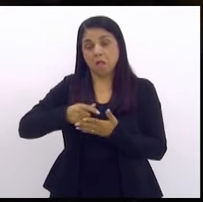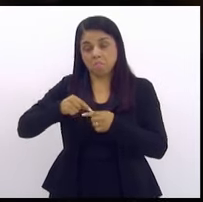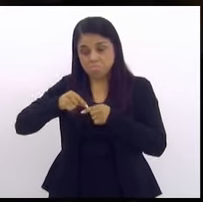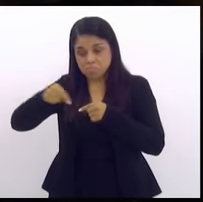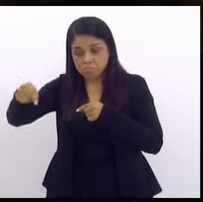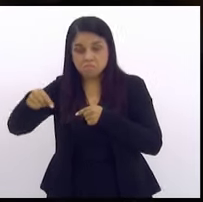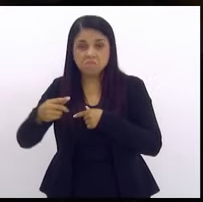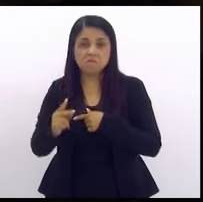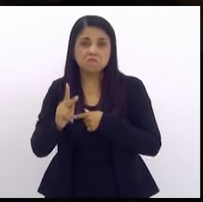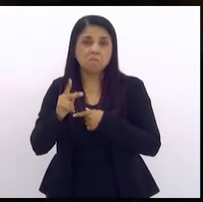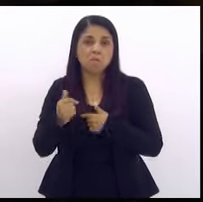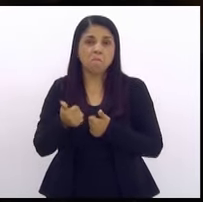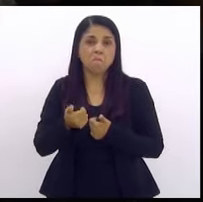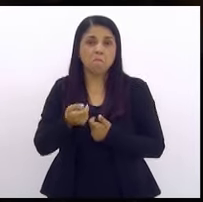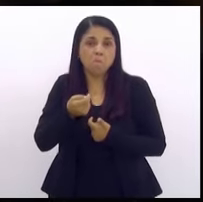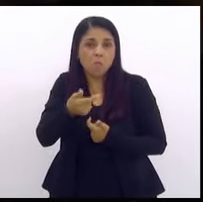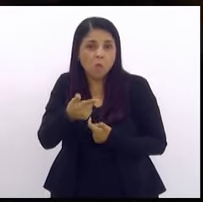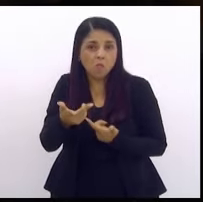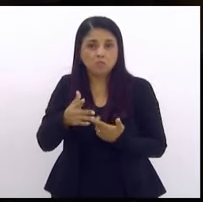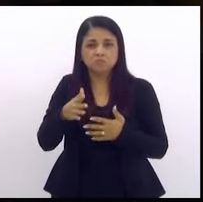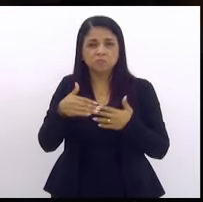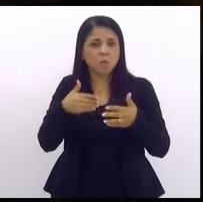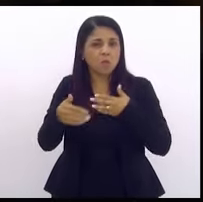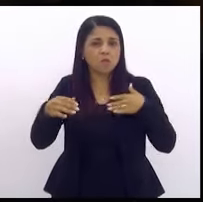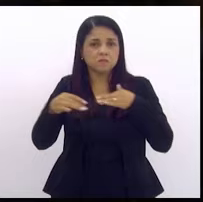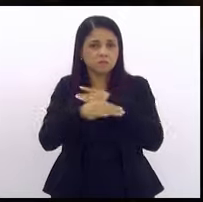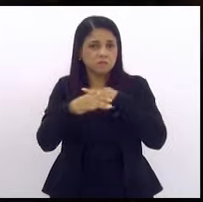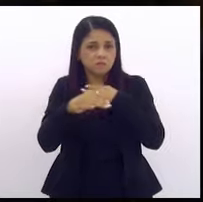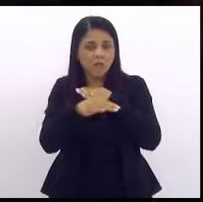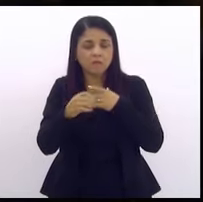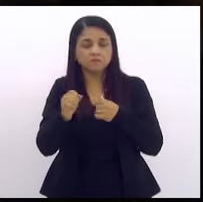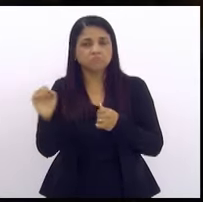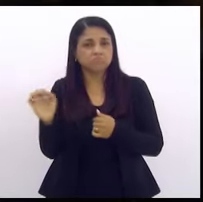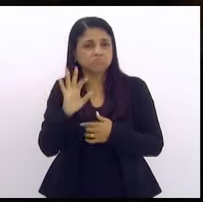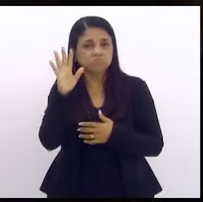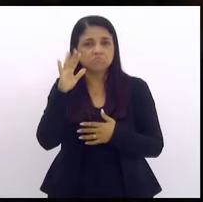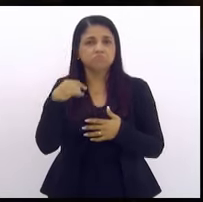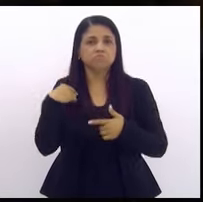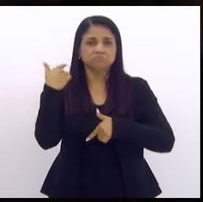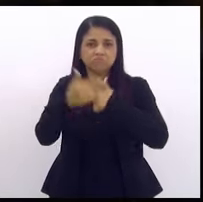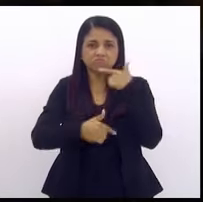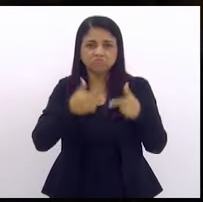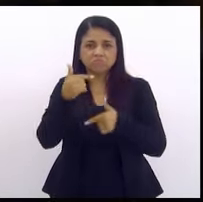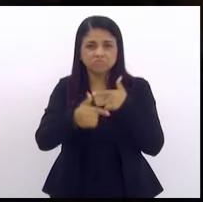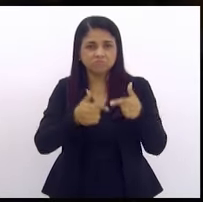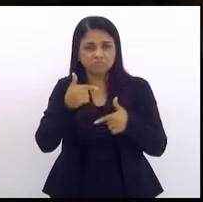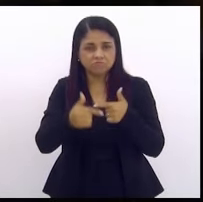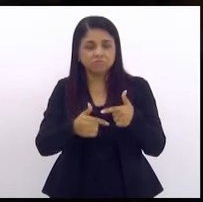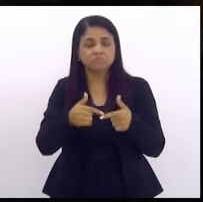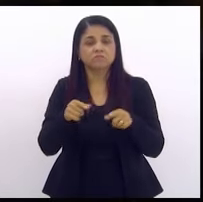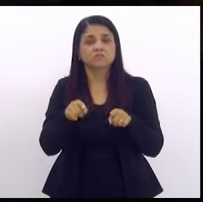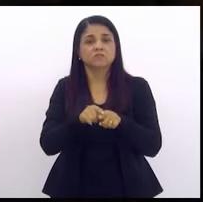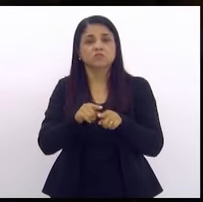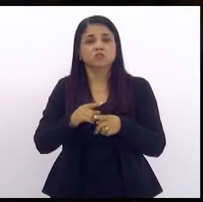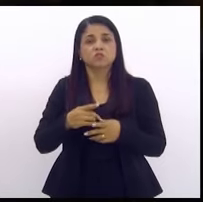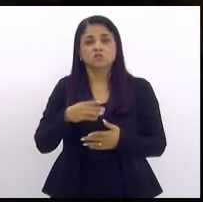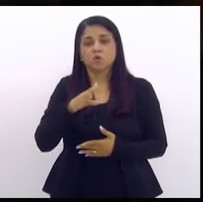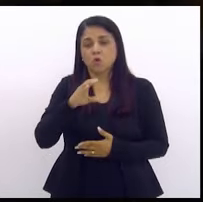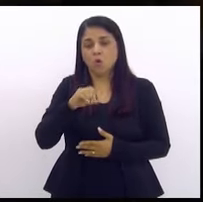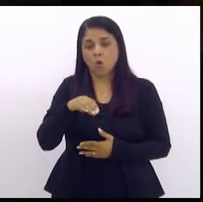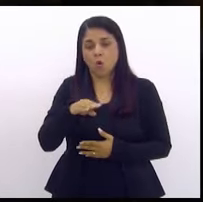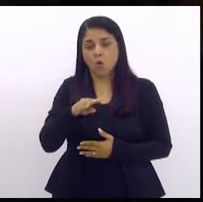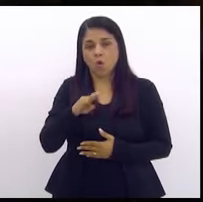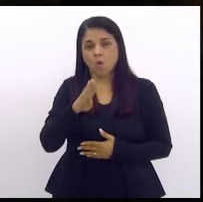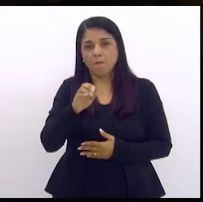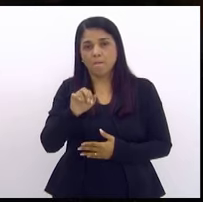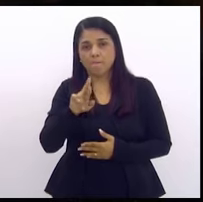quilômetros, seja em qualquer cidade do estado do Rio de Janeiro, em que os trabalhadores rodoviários, em especial os cobradores, estão sendo demitidos